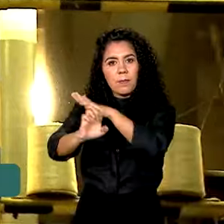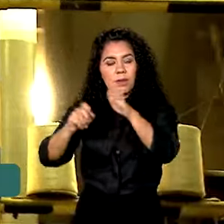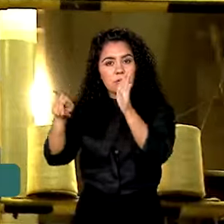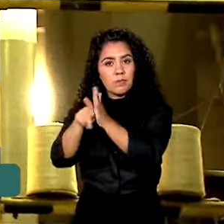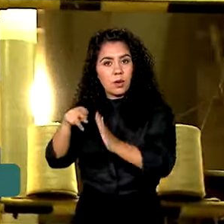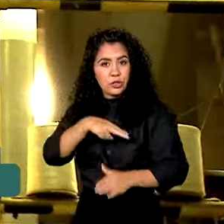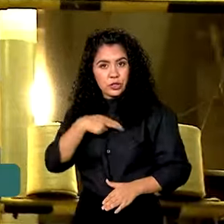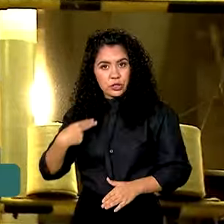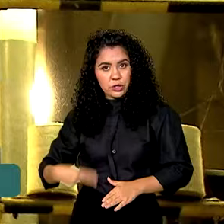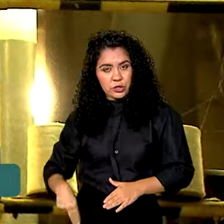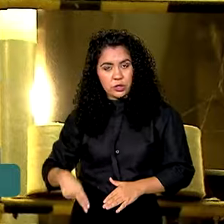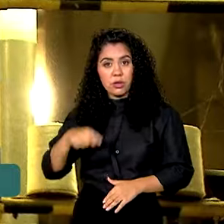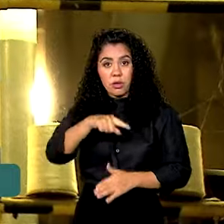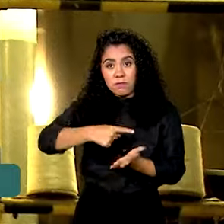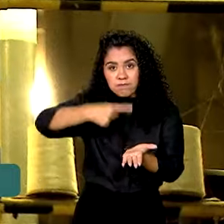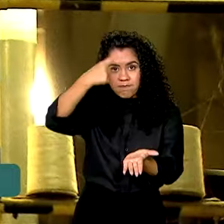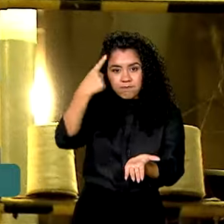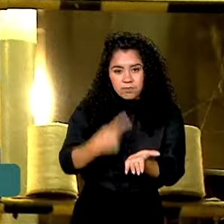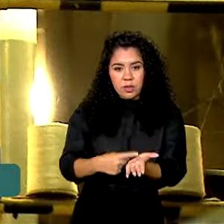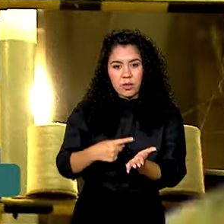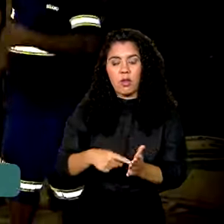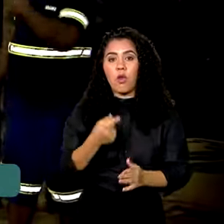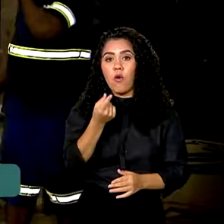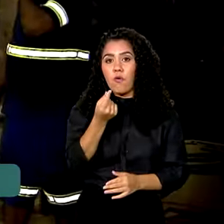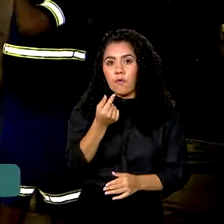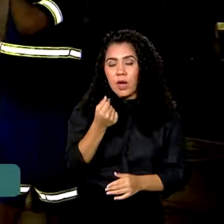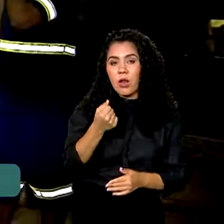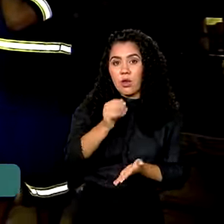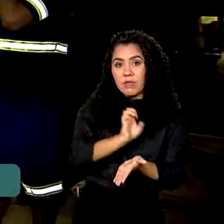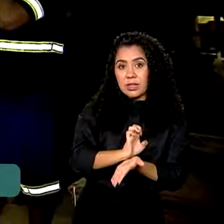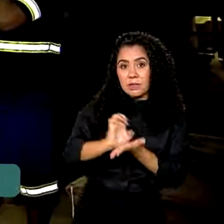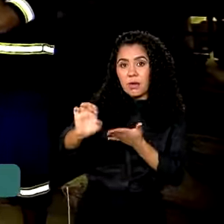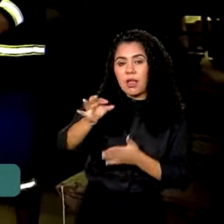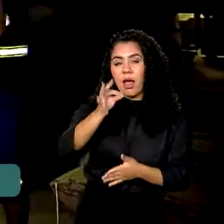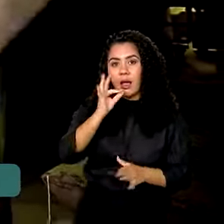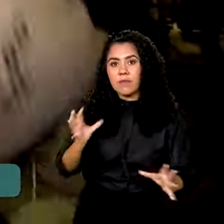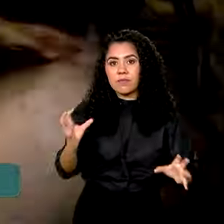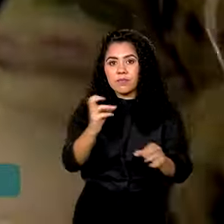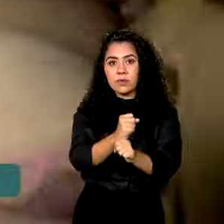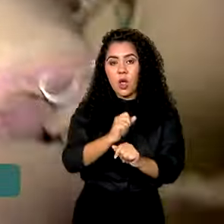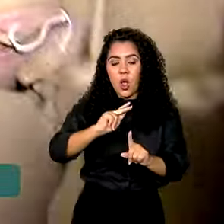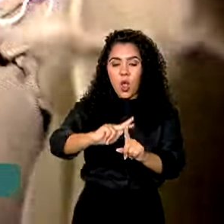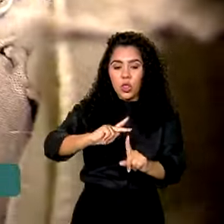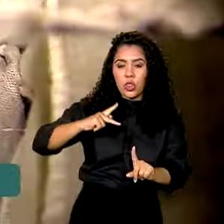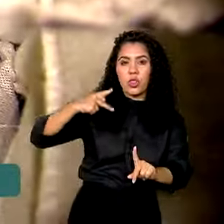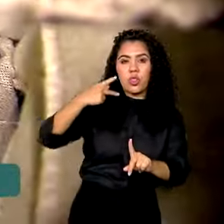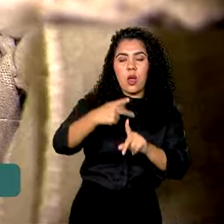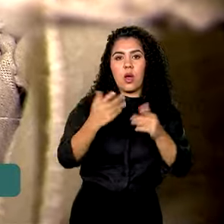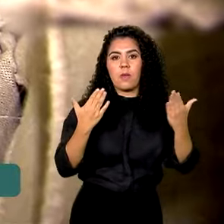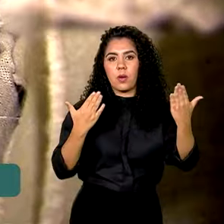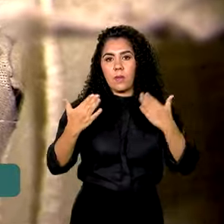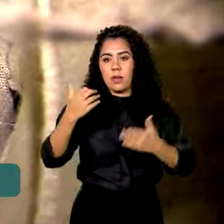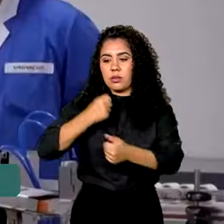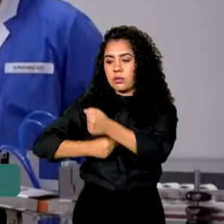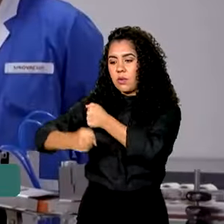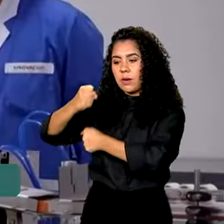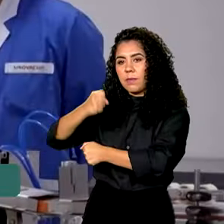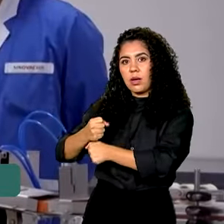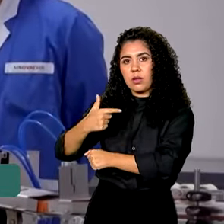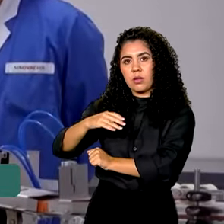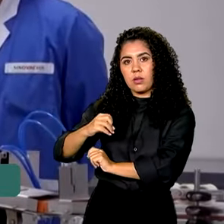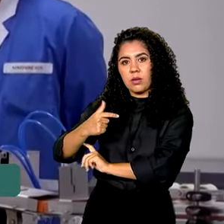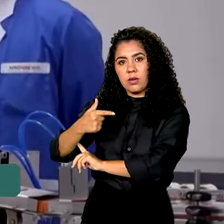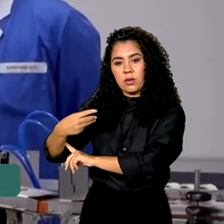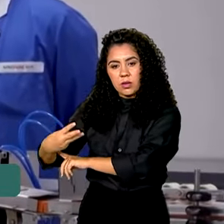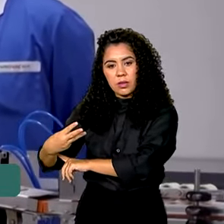acordo o valor exportado em café para a China dobra em relação a 2023 já